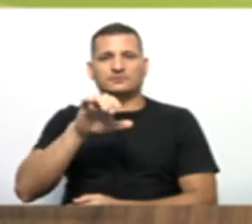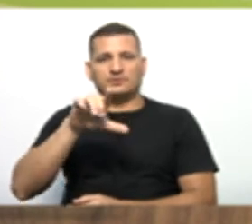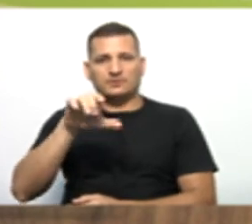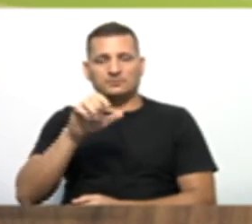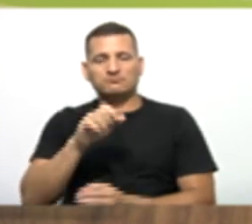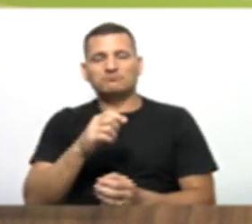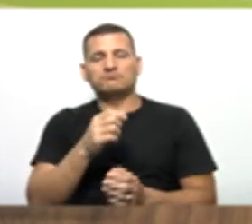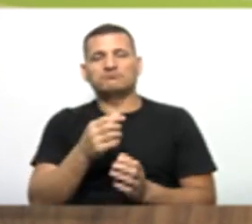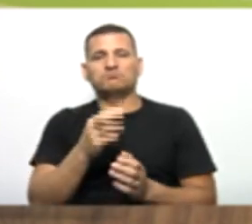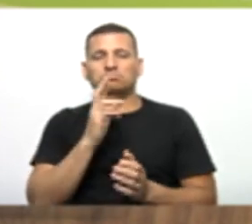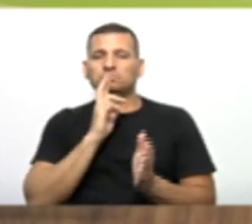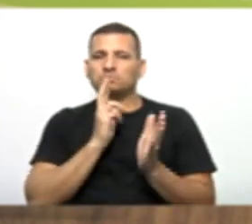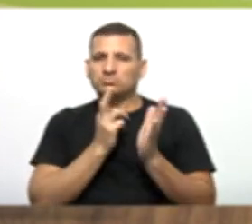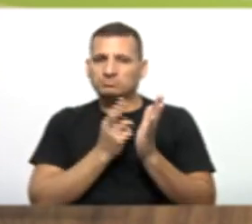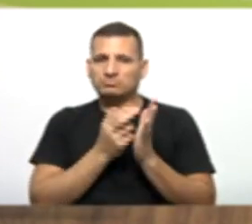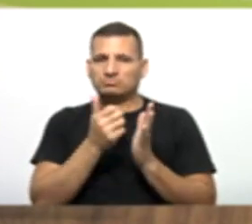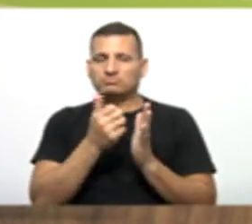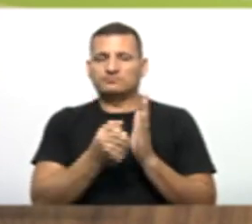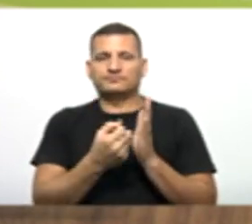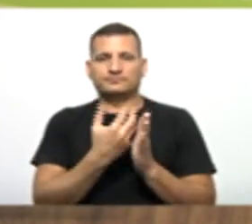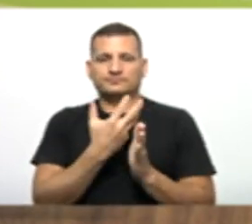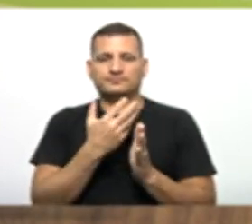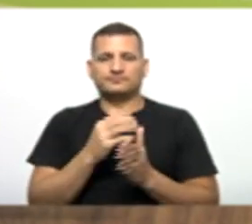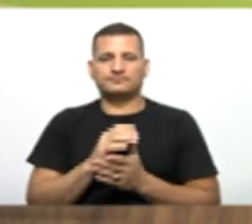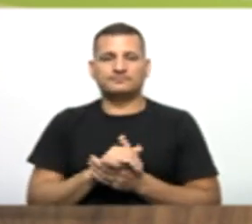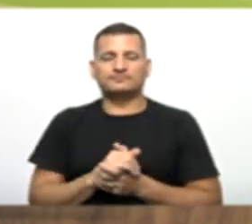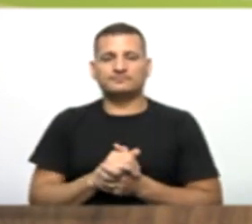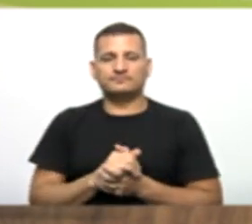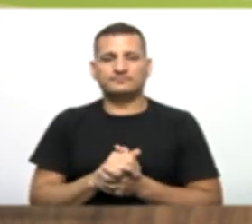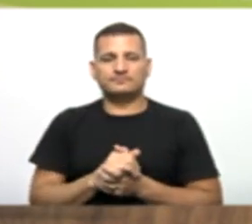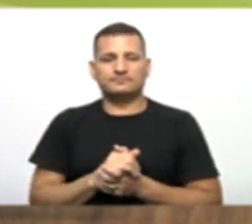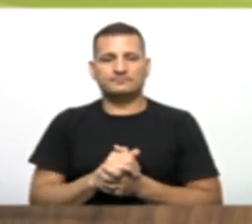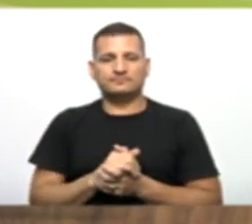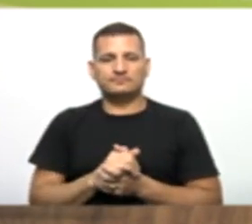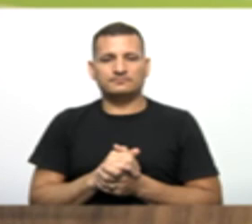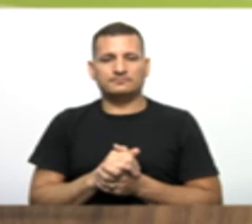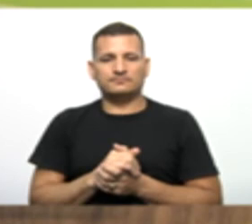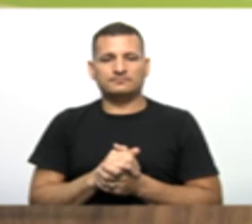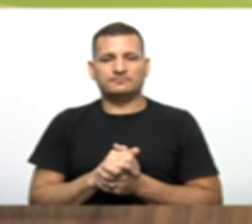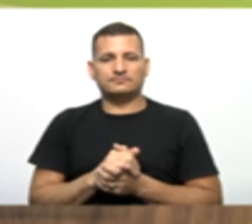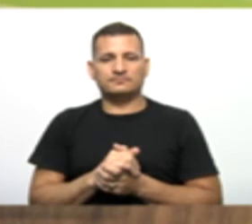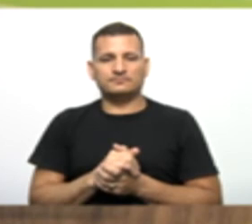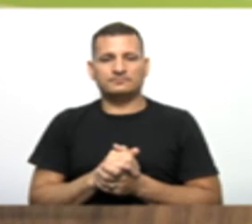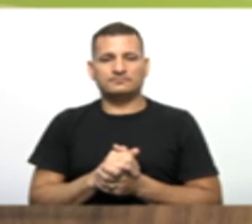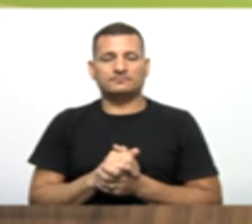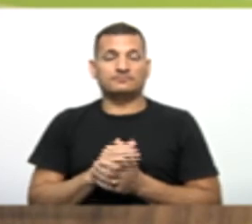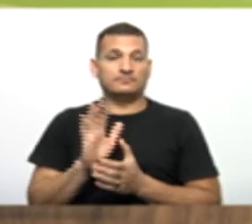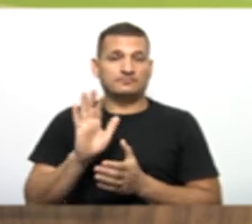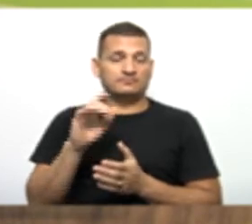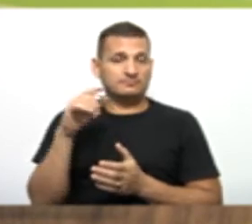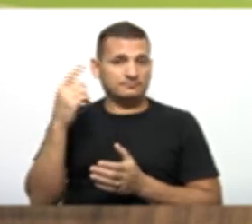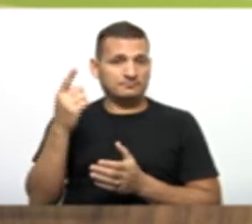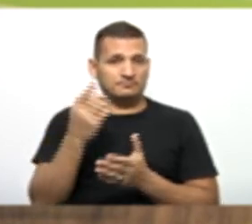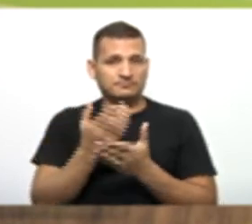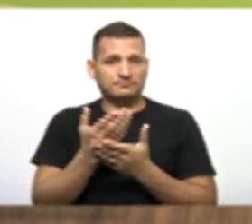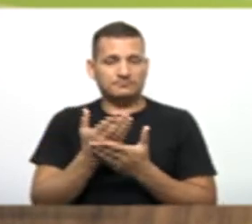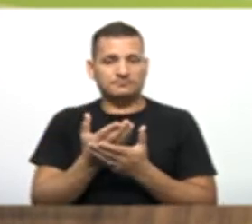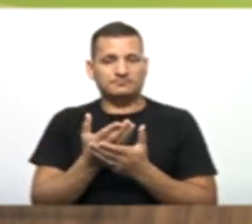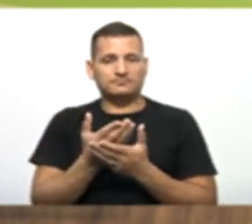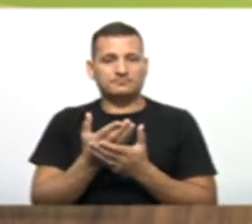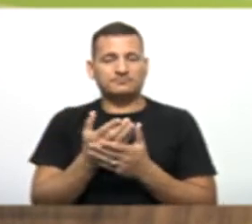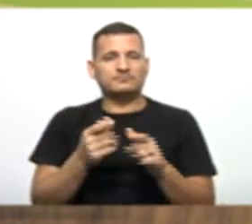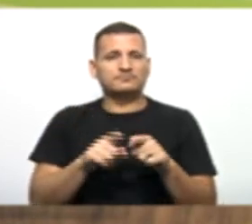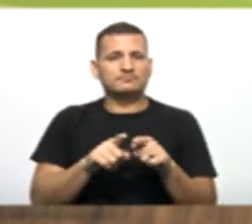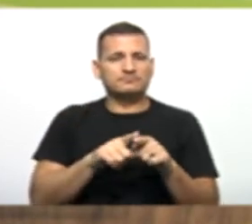E eu queria dizer também que na próxima aula a gente vai ver algumas